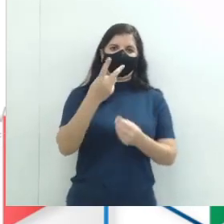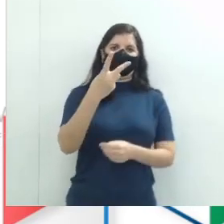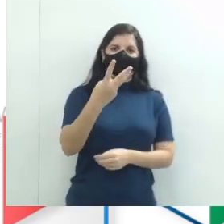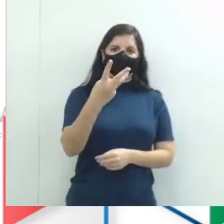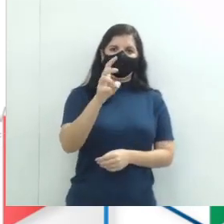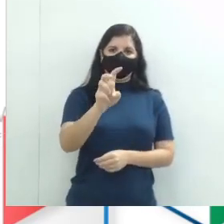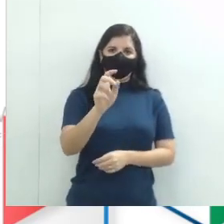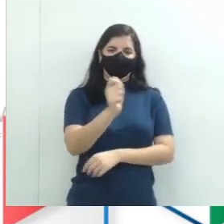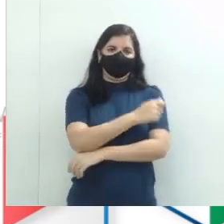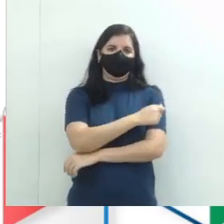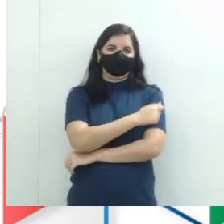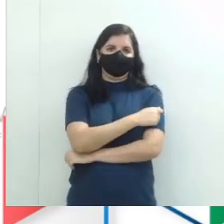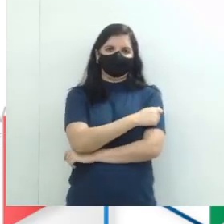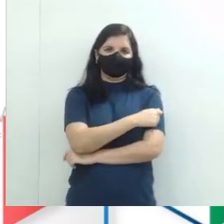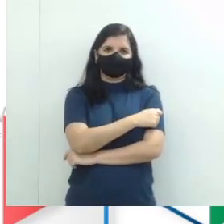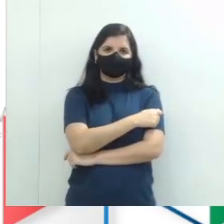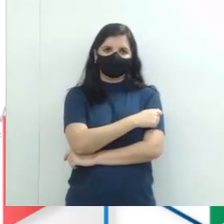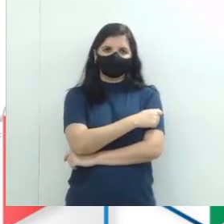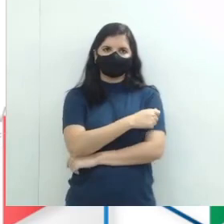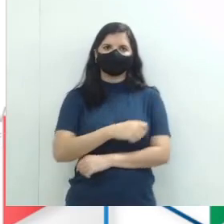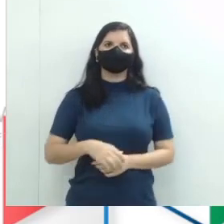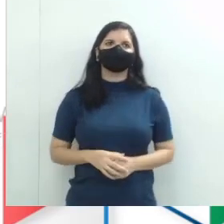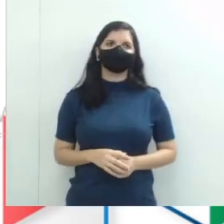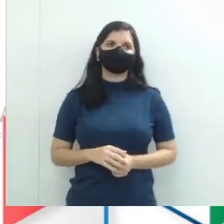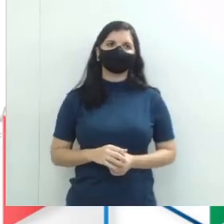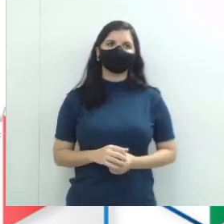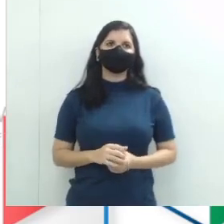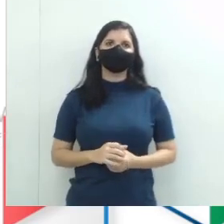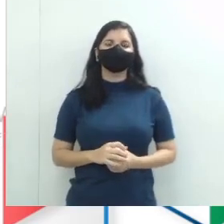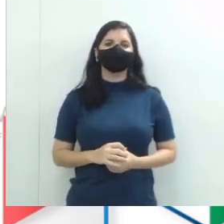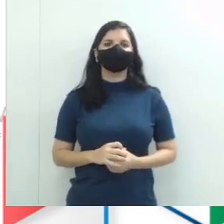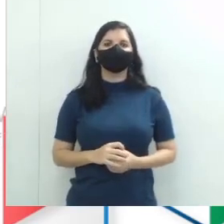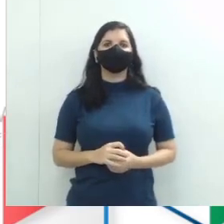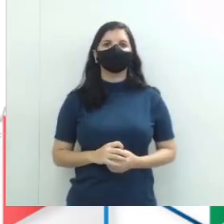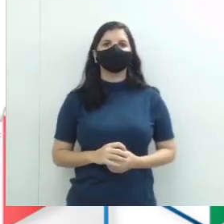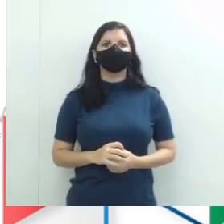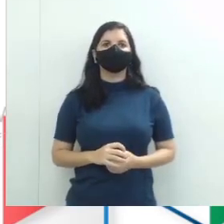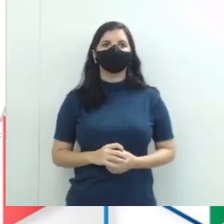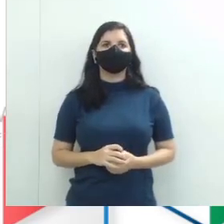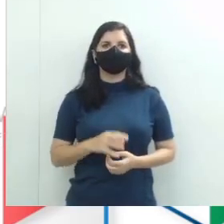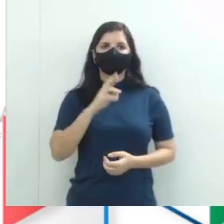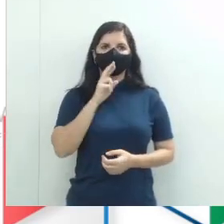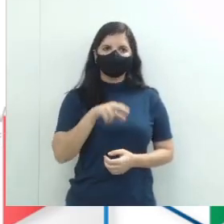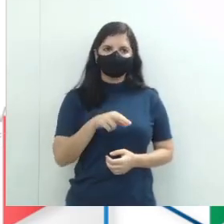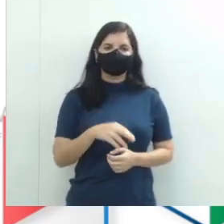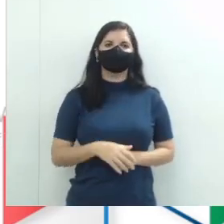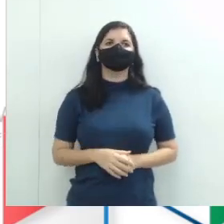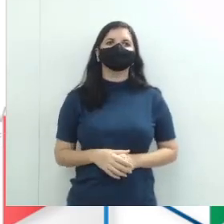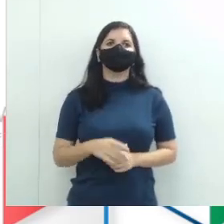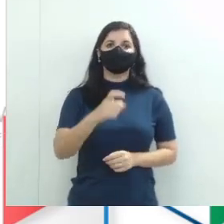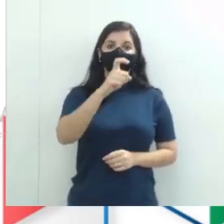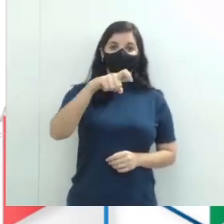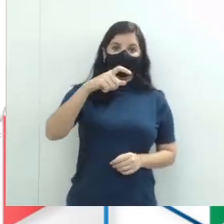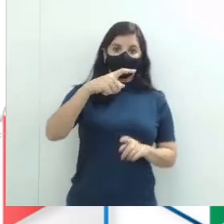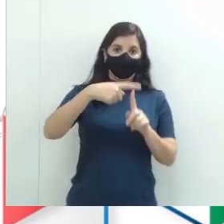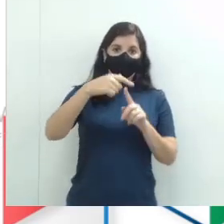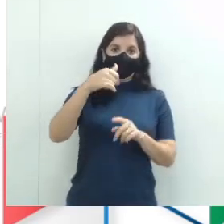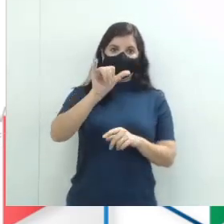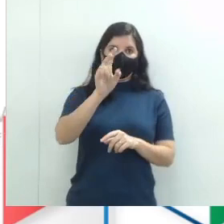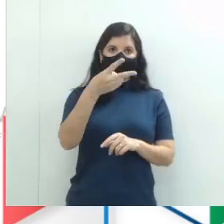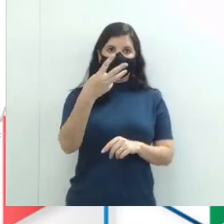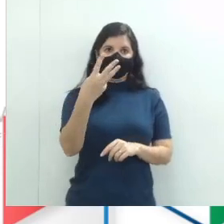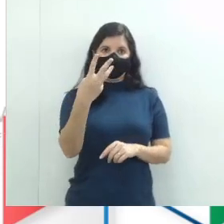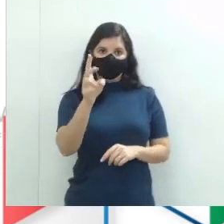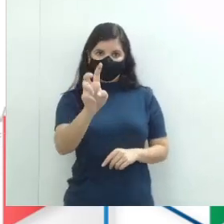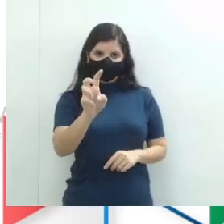aí o total 35 alunos, ok? Se liga comigo. Para a solução, eu teria que fazer x mais y igual a 35,